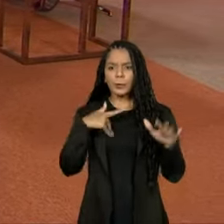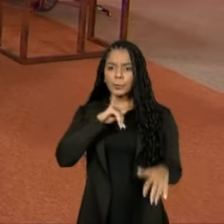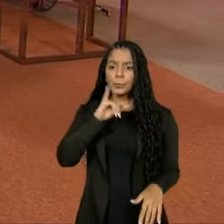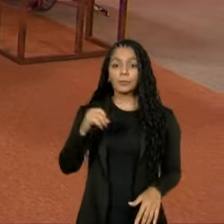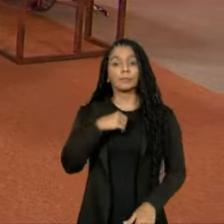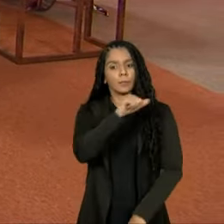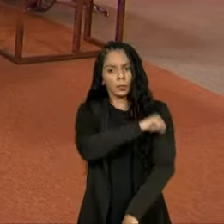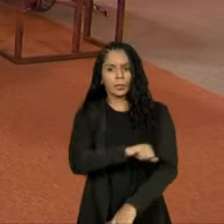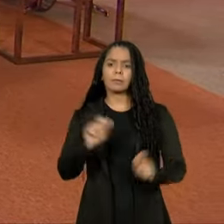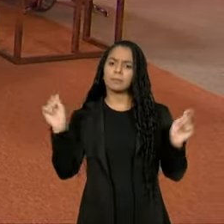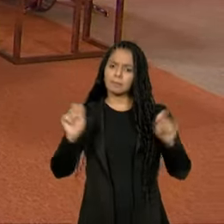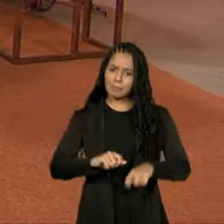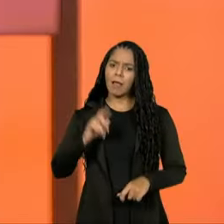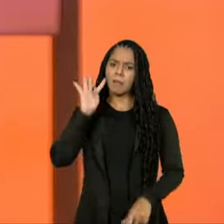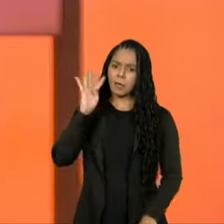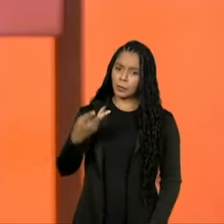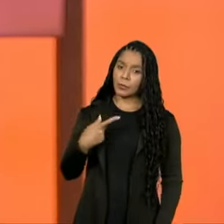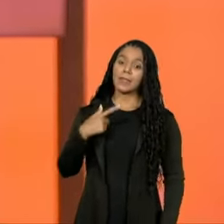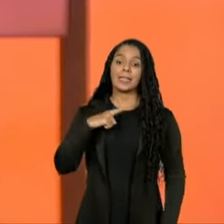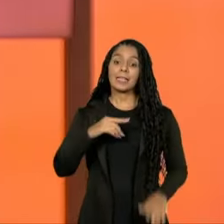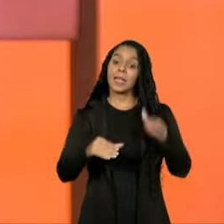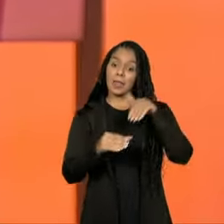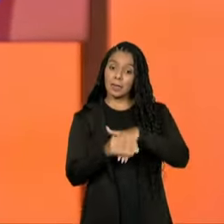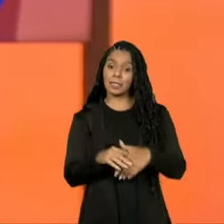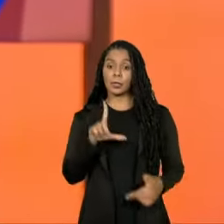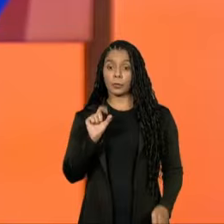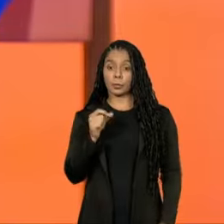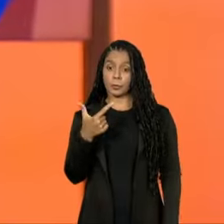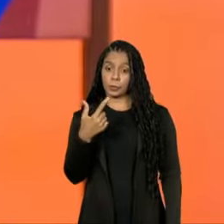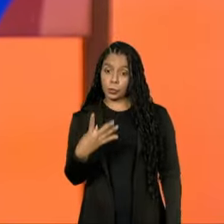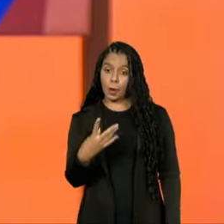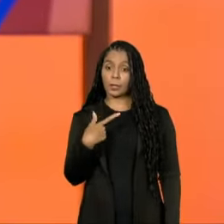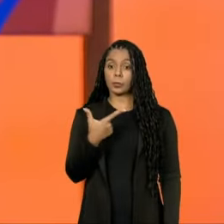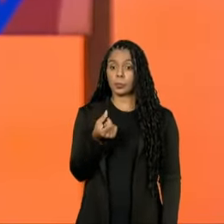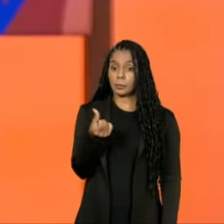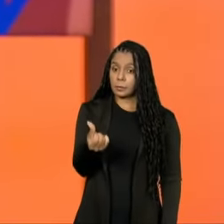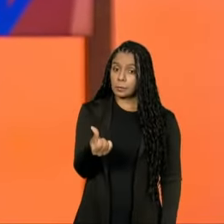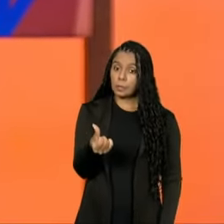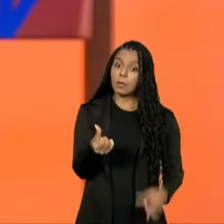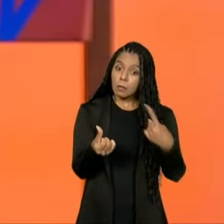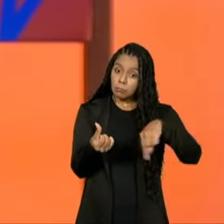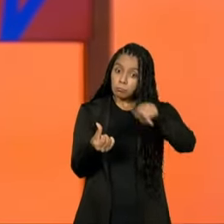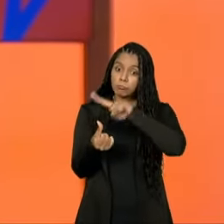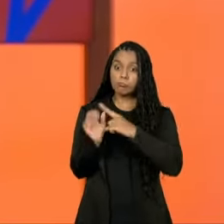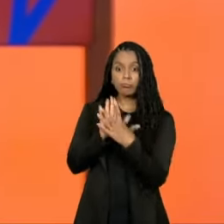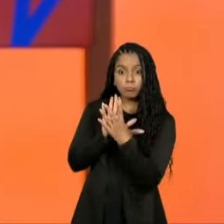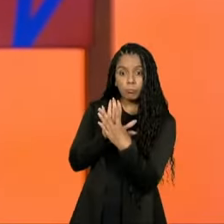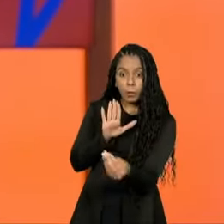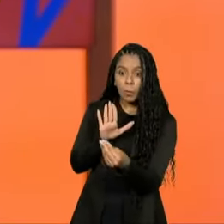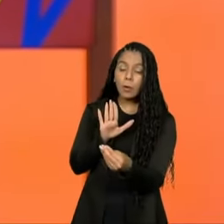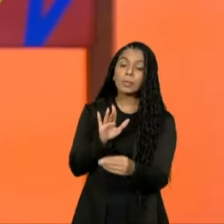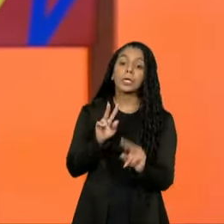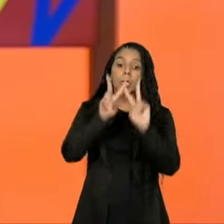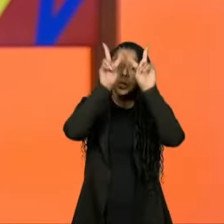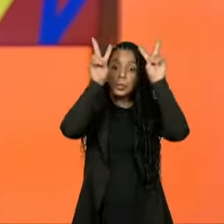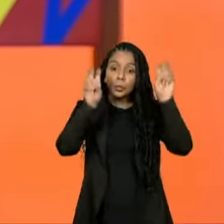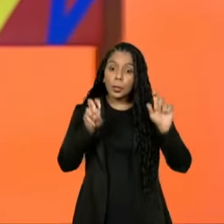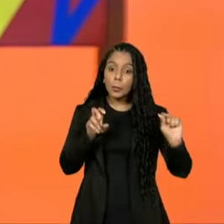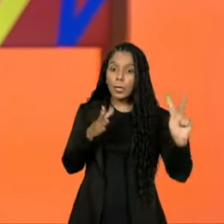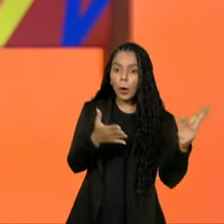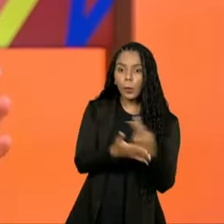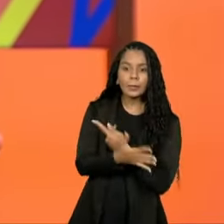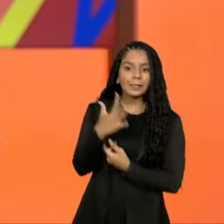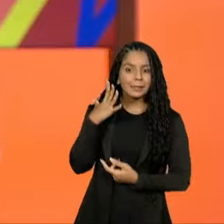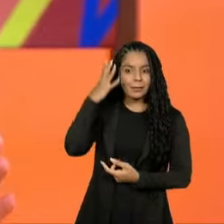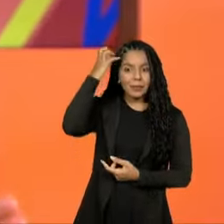Tem isso aí, tem eleição agora em 24, tem eleição em 26, que sirva de lição, que esse episódio da Marielle faça, né, determinadas